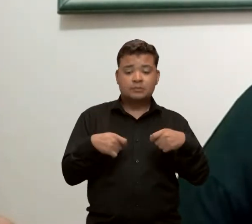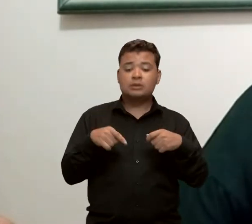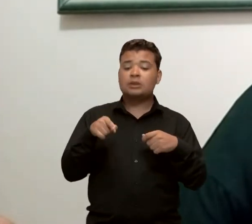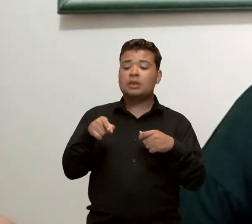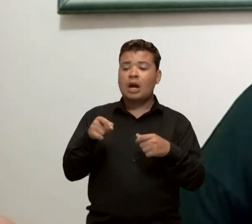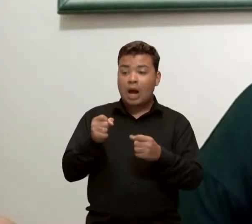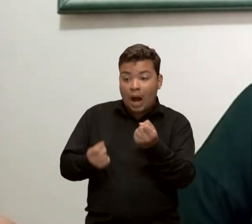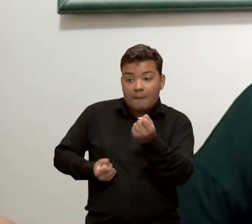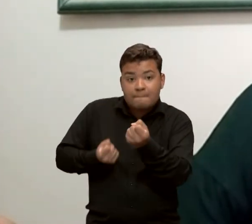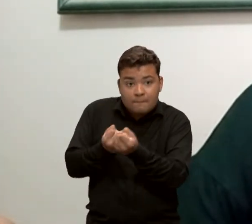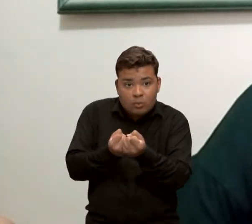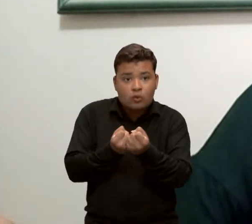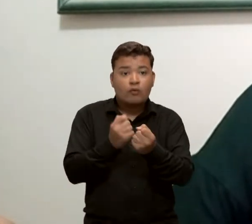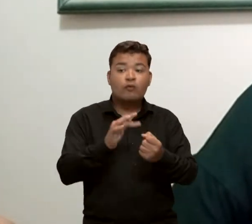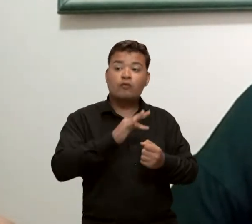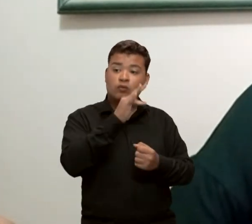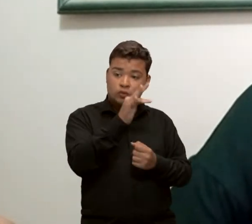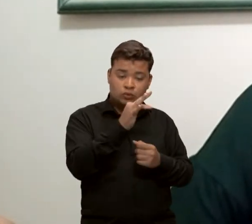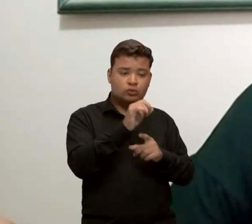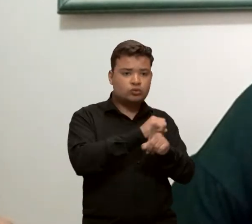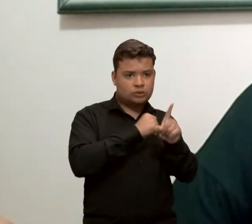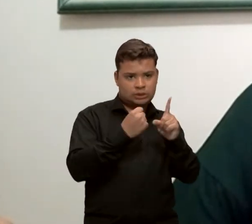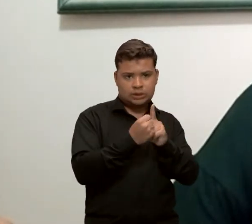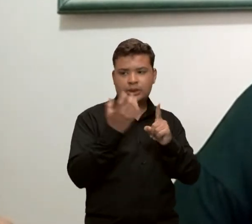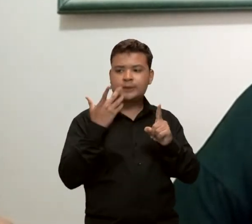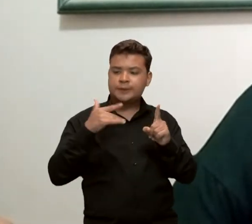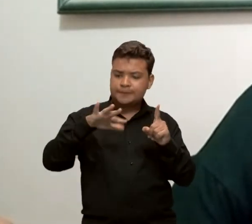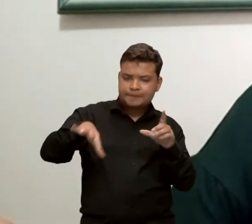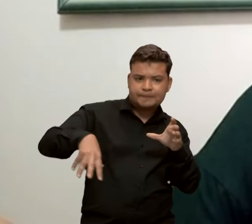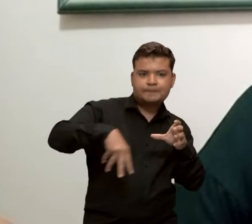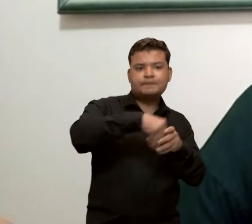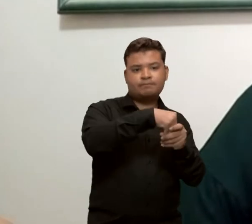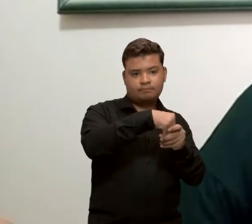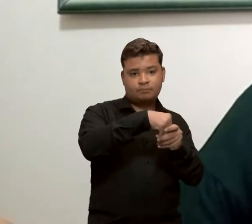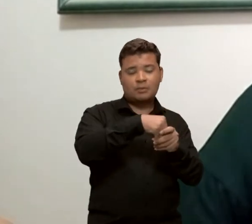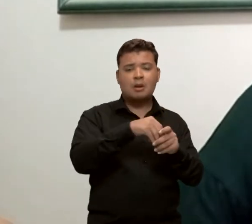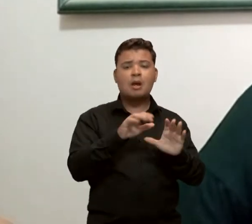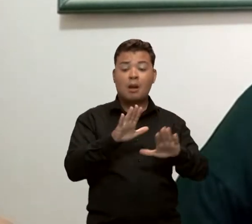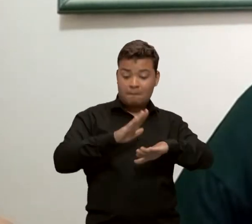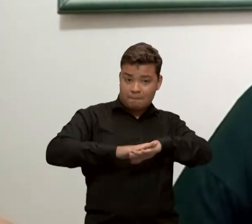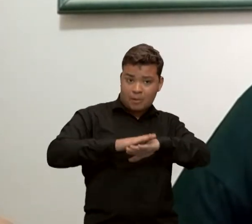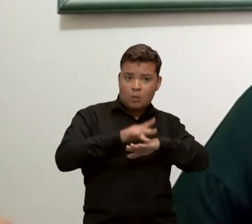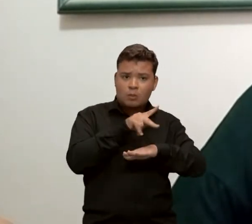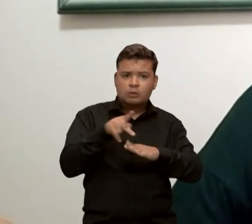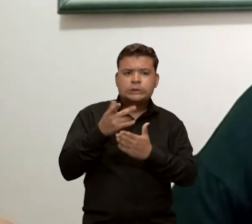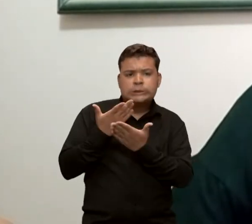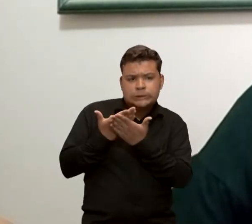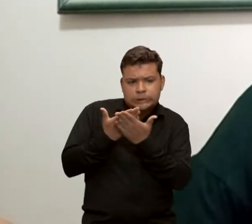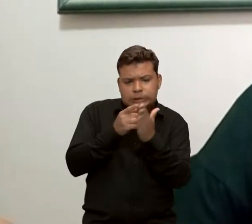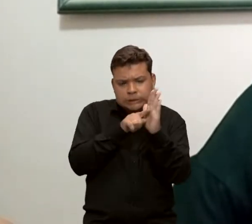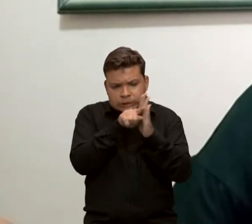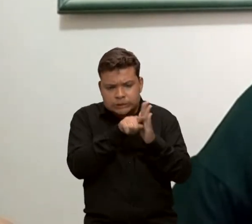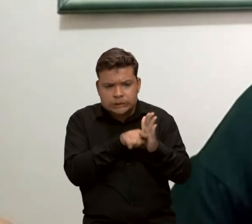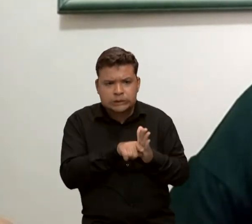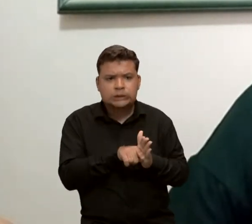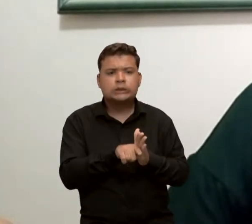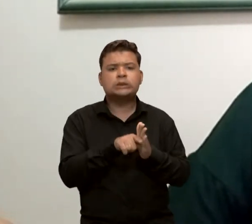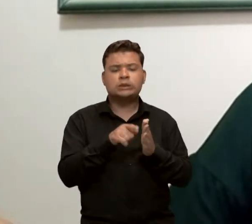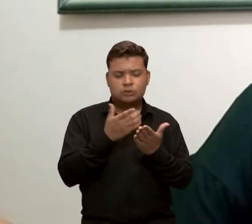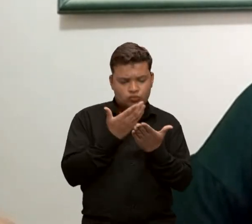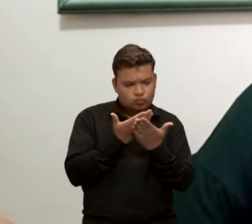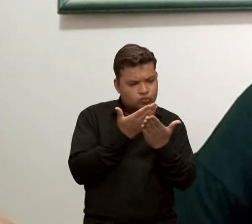na sociedade. E cabe ao professor um estudo contínuo, uma vez professor, sempre estudante e